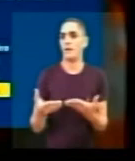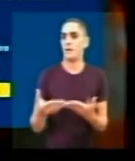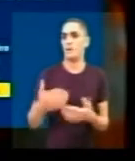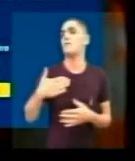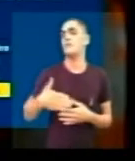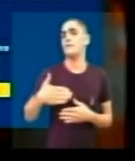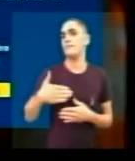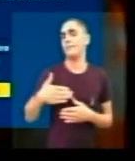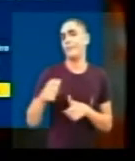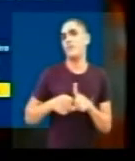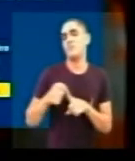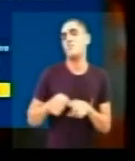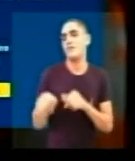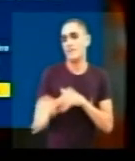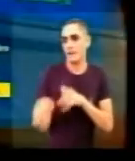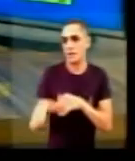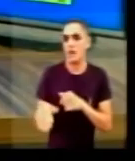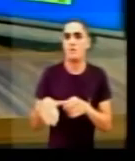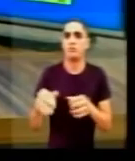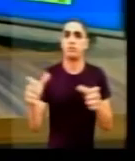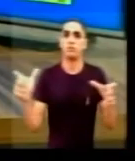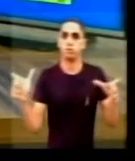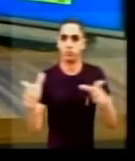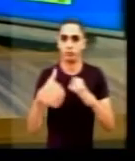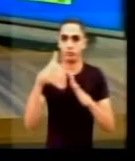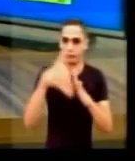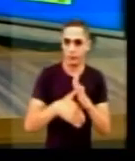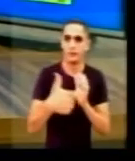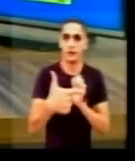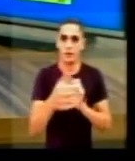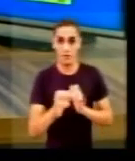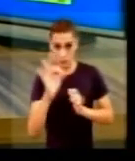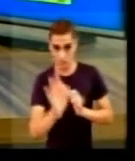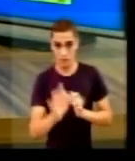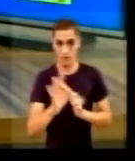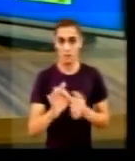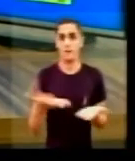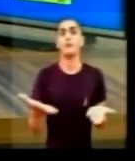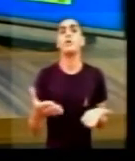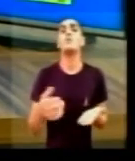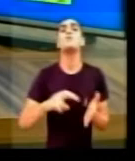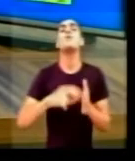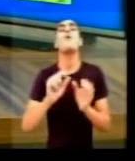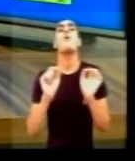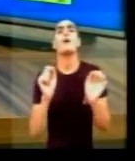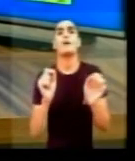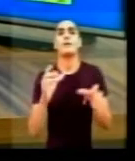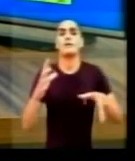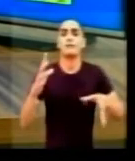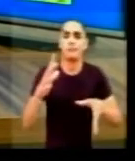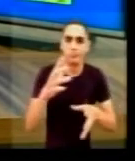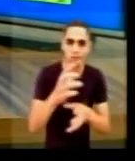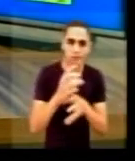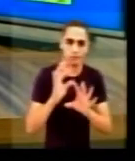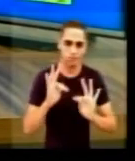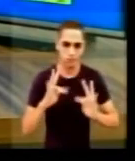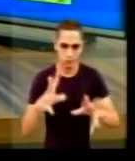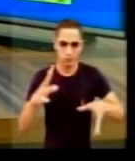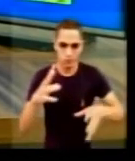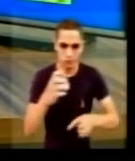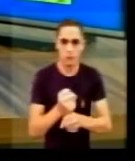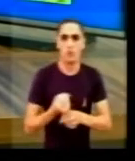Ou seja, do total de óbitos que ocorre, em média, a cada 3 anos, nós chegamos a